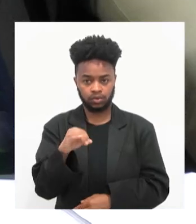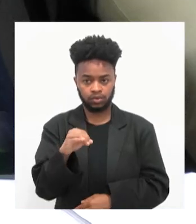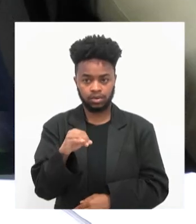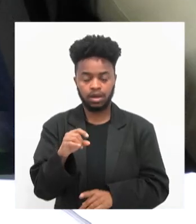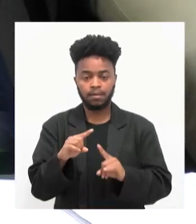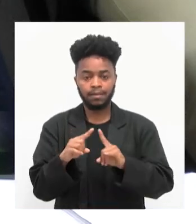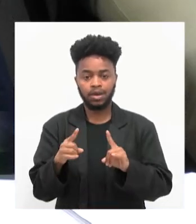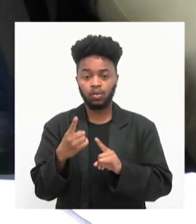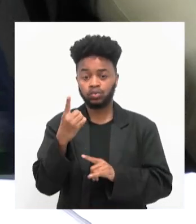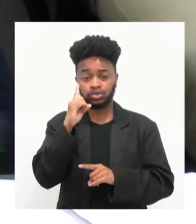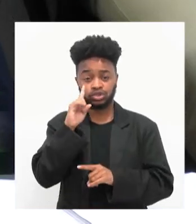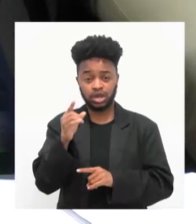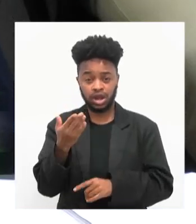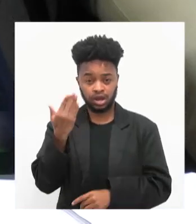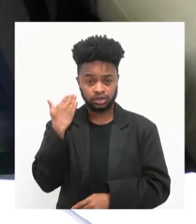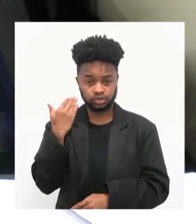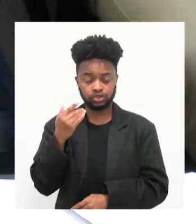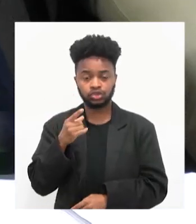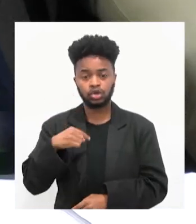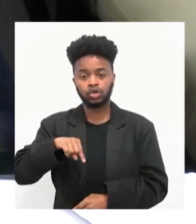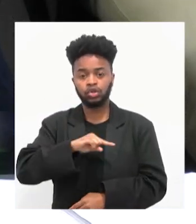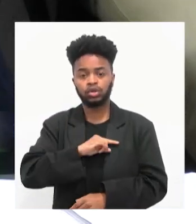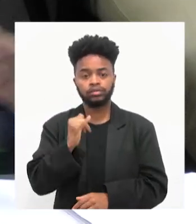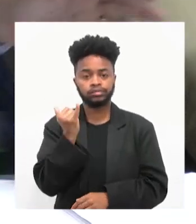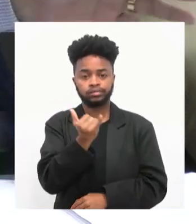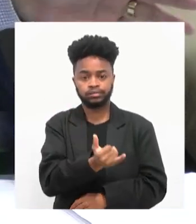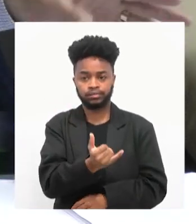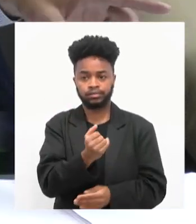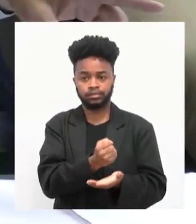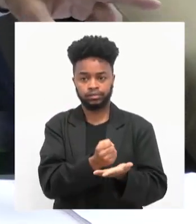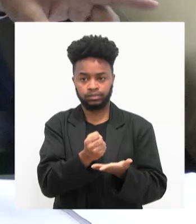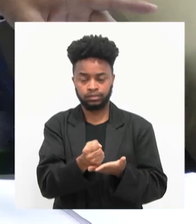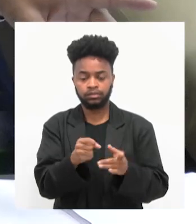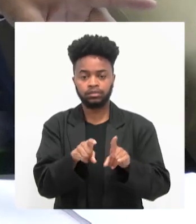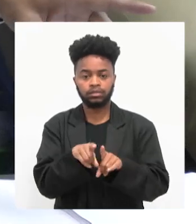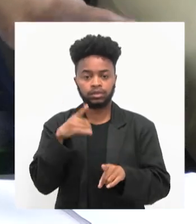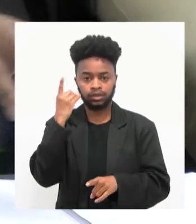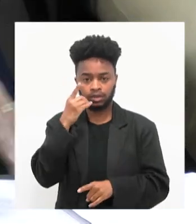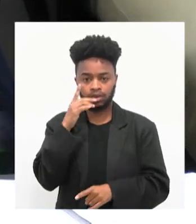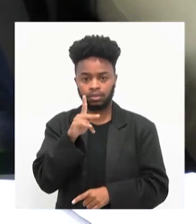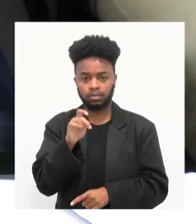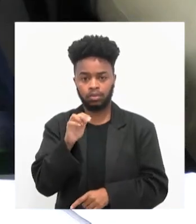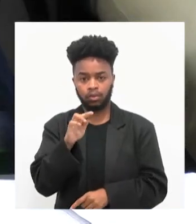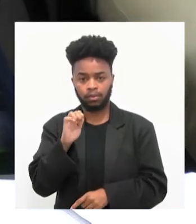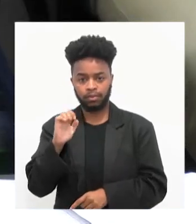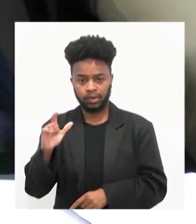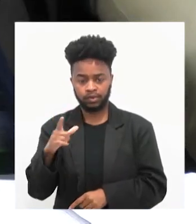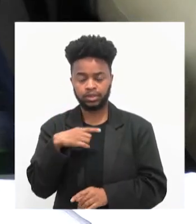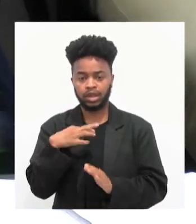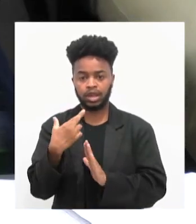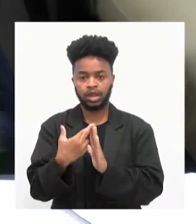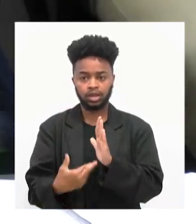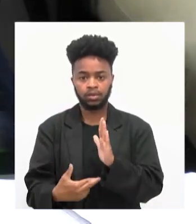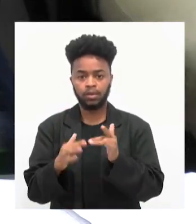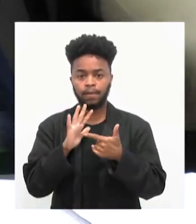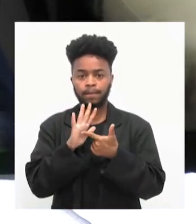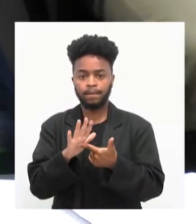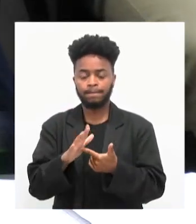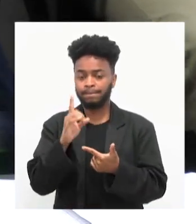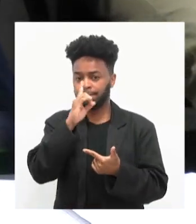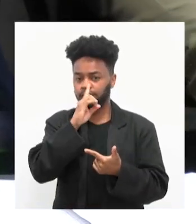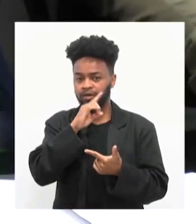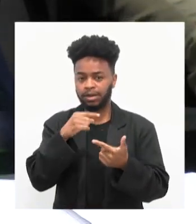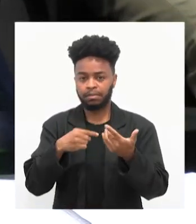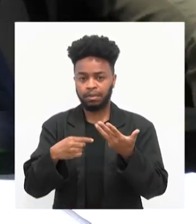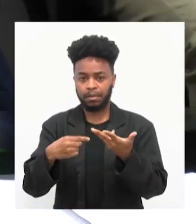nós notificamos o consórcio, eu encaminhei para o deputado Paul Bel, está na mesa do senhor, um relatório com todas as